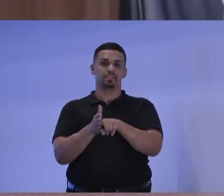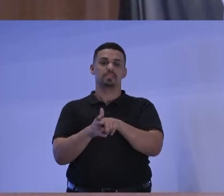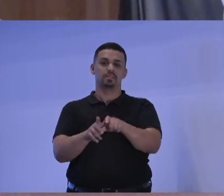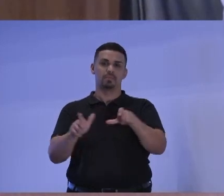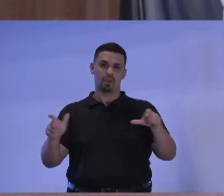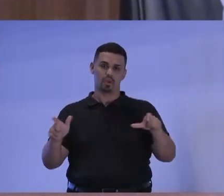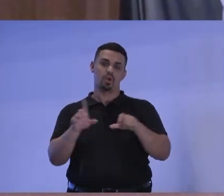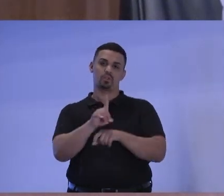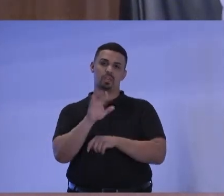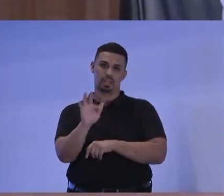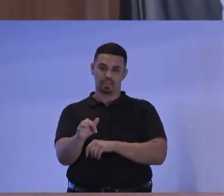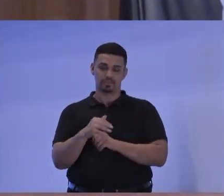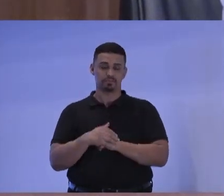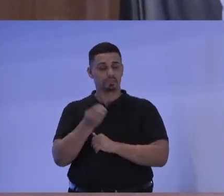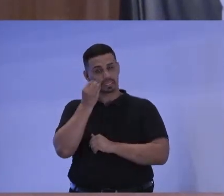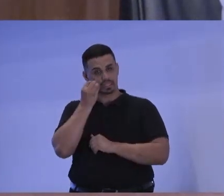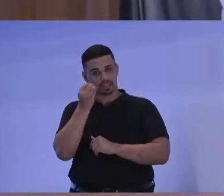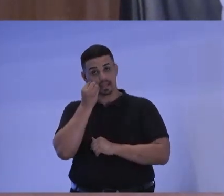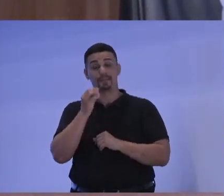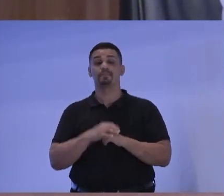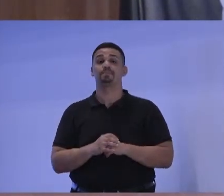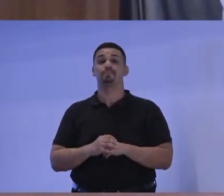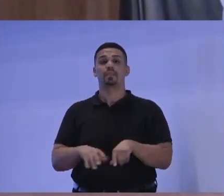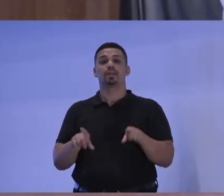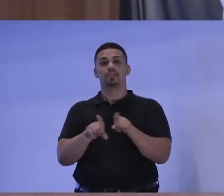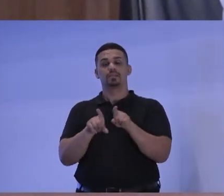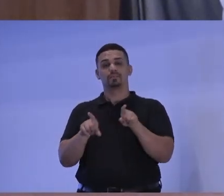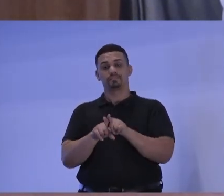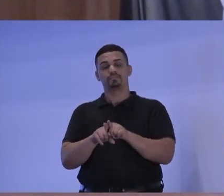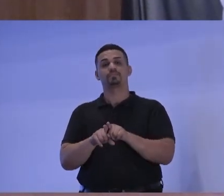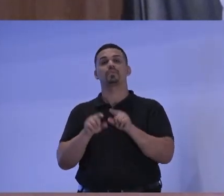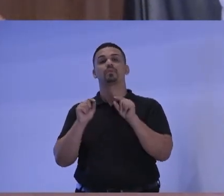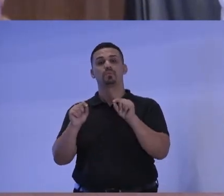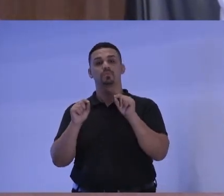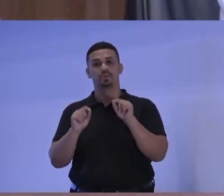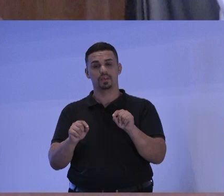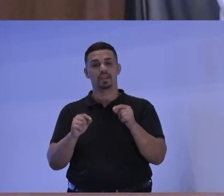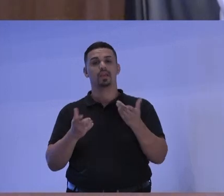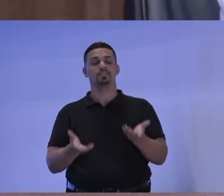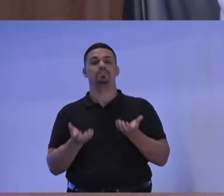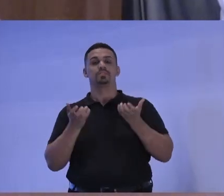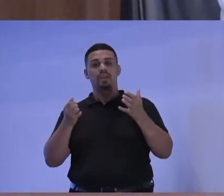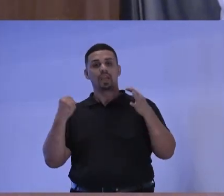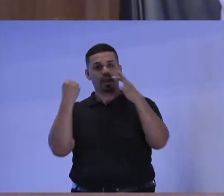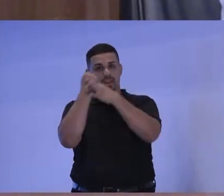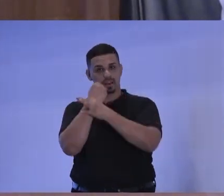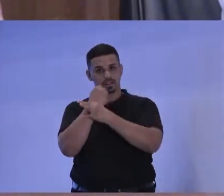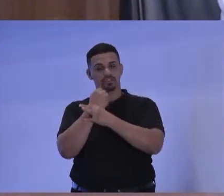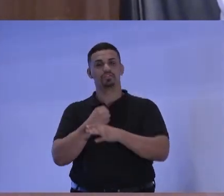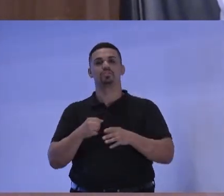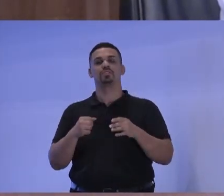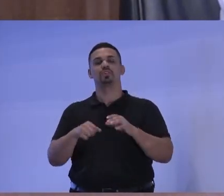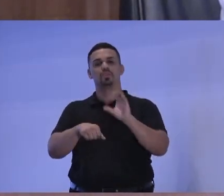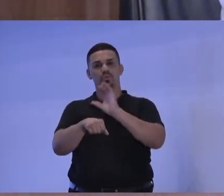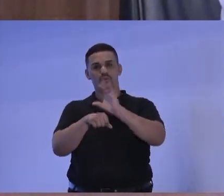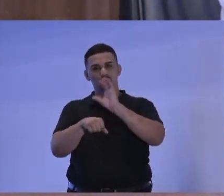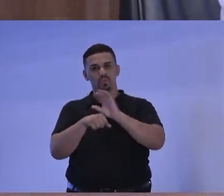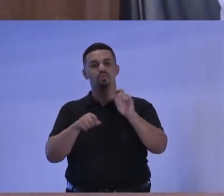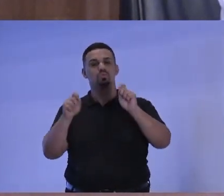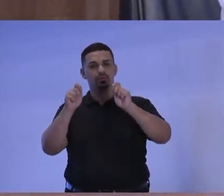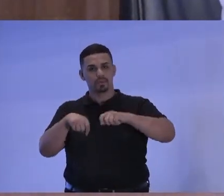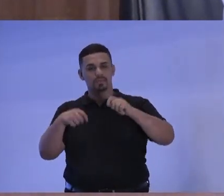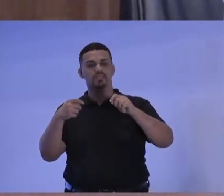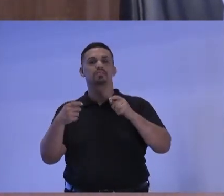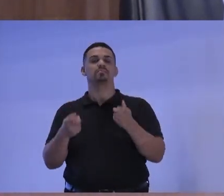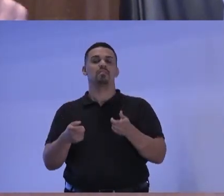aqui na cidade, importante, além de algo que está muito mais ao nosso alcance aqui, que é garantir que haja formação, capacitação. Na psoríase, nós fizemos